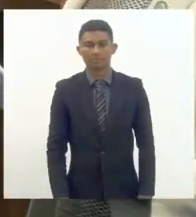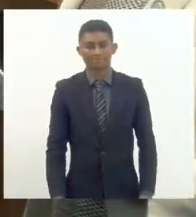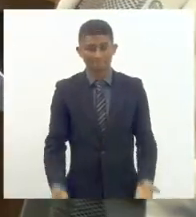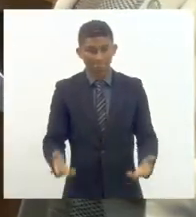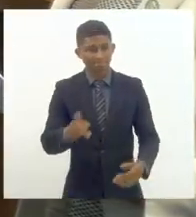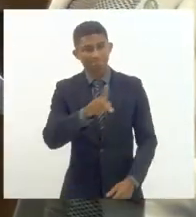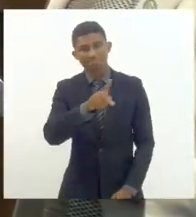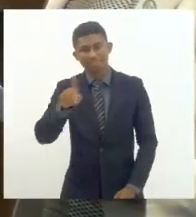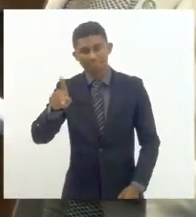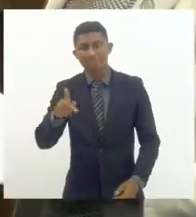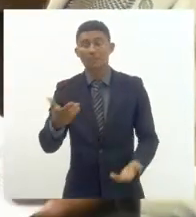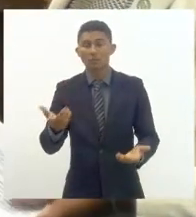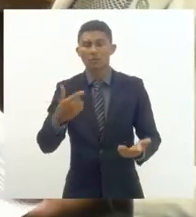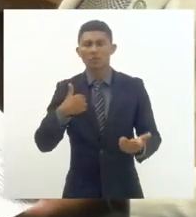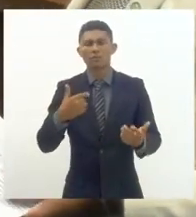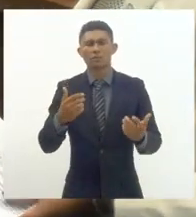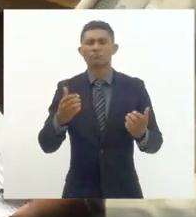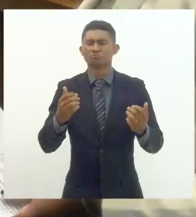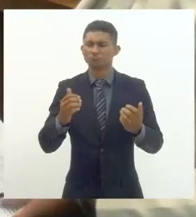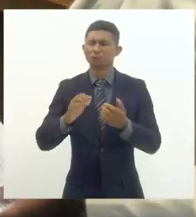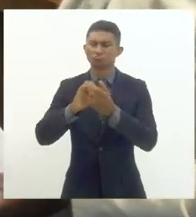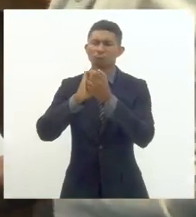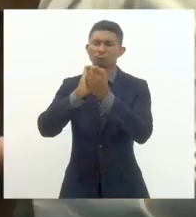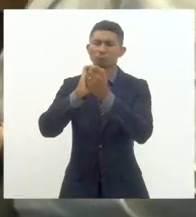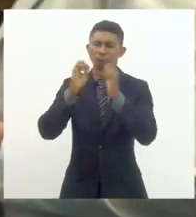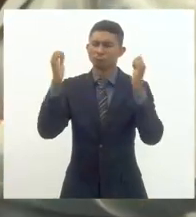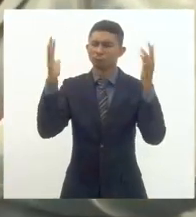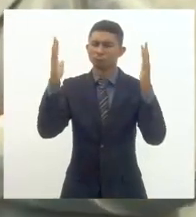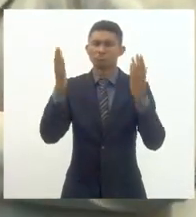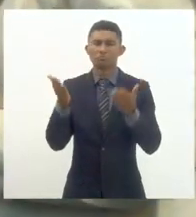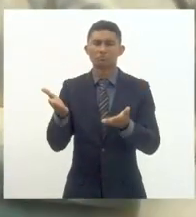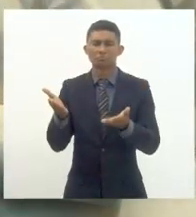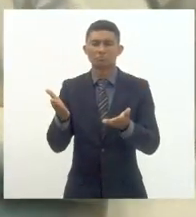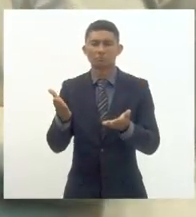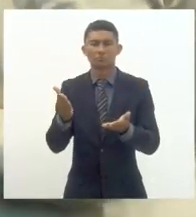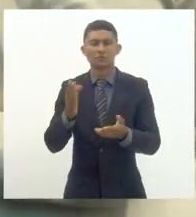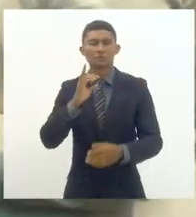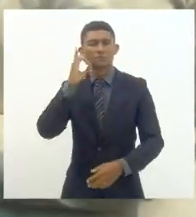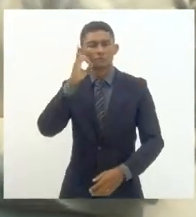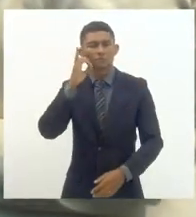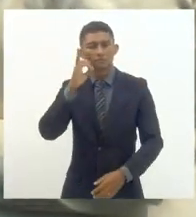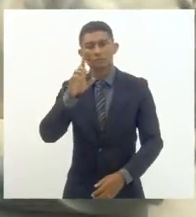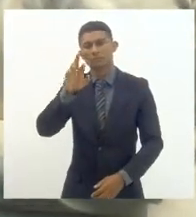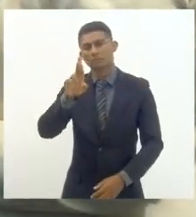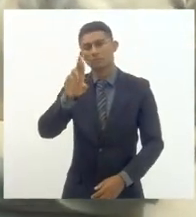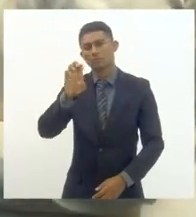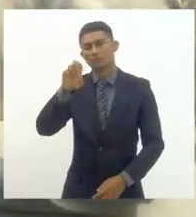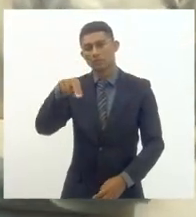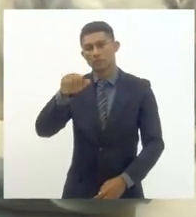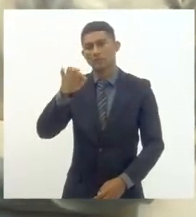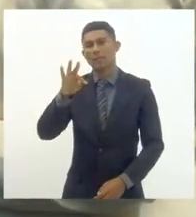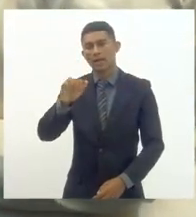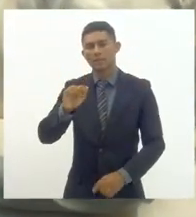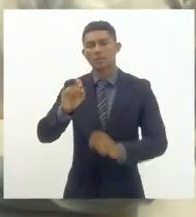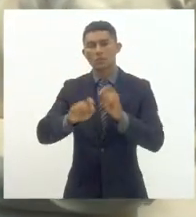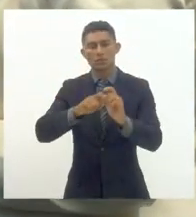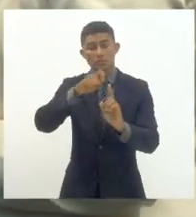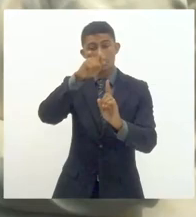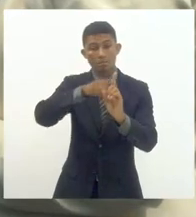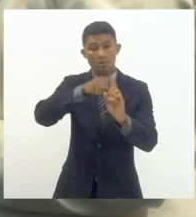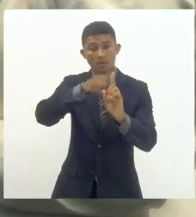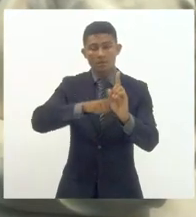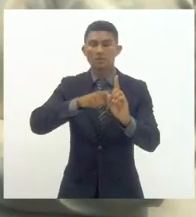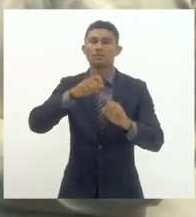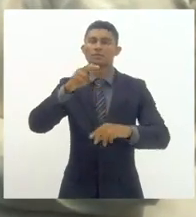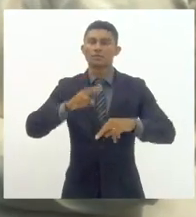Presidente, saudar aqui a companheira Renata Souza pela inclusão desse mês do Julho das Pretas, um mês